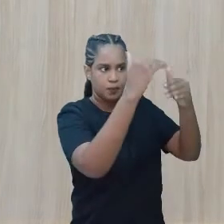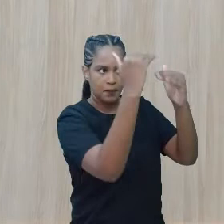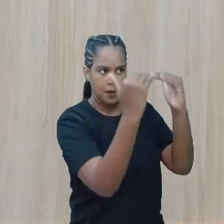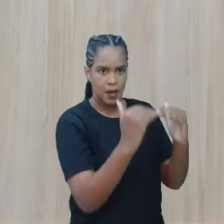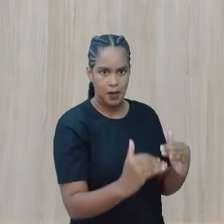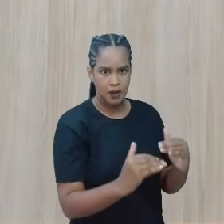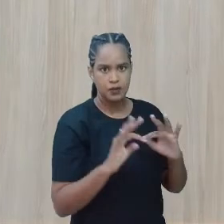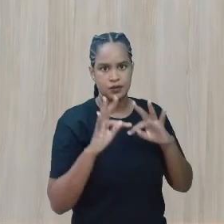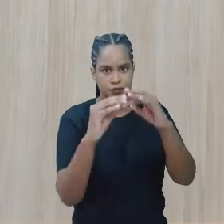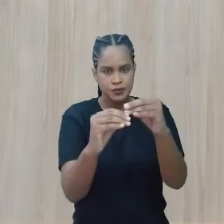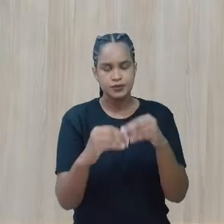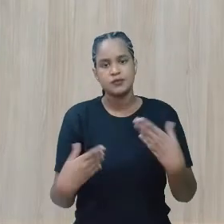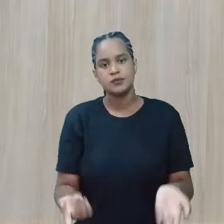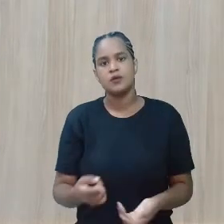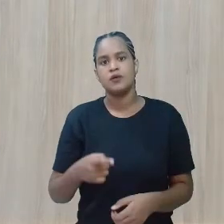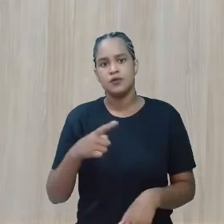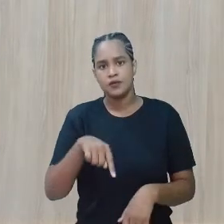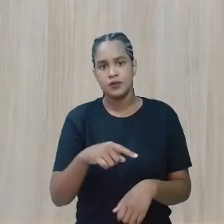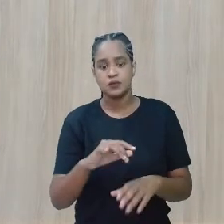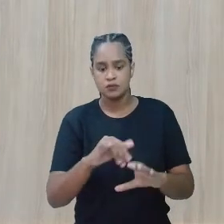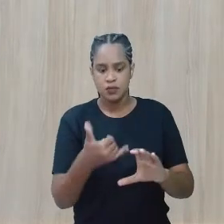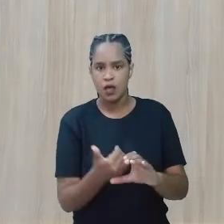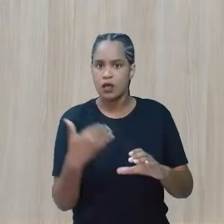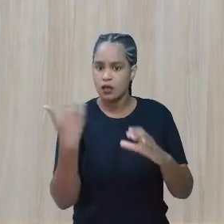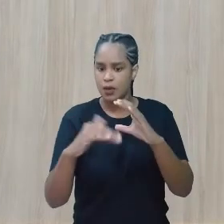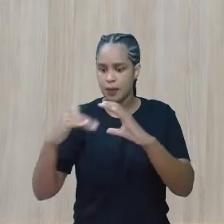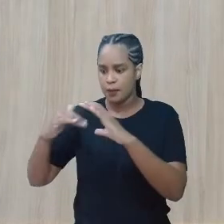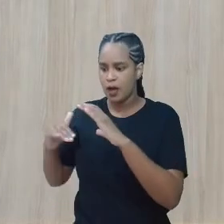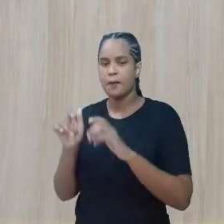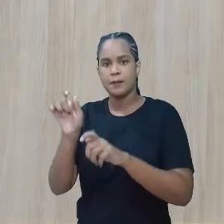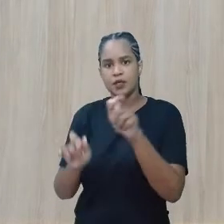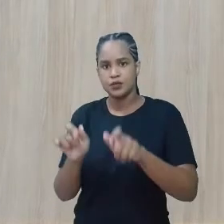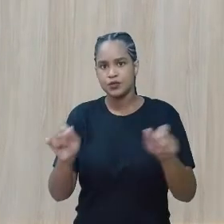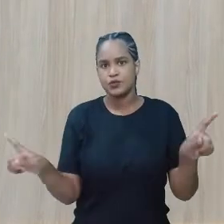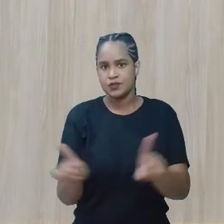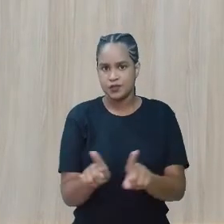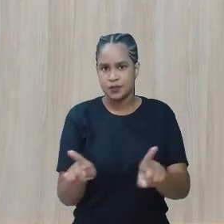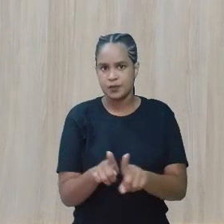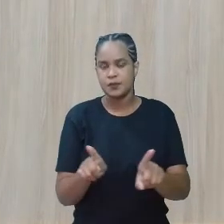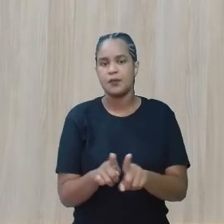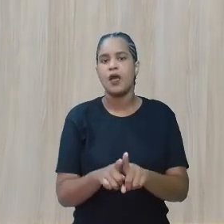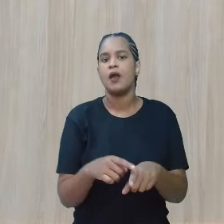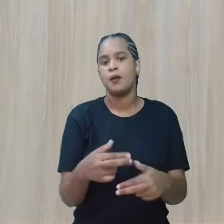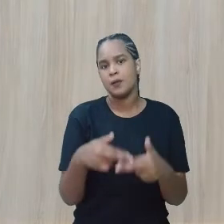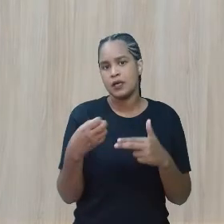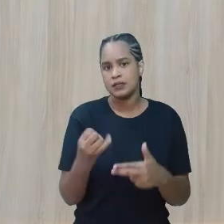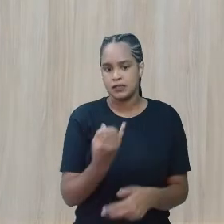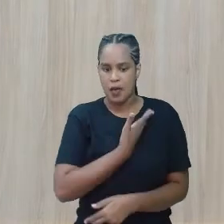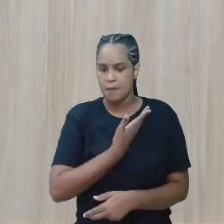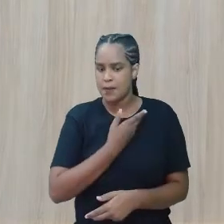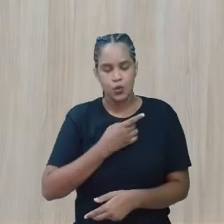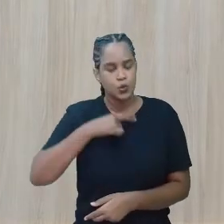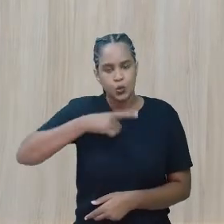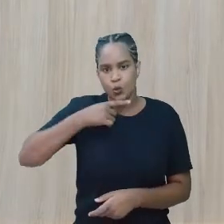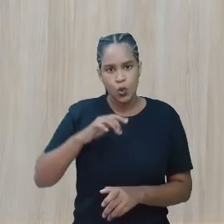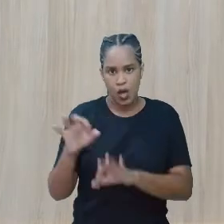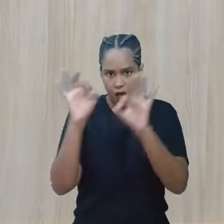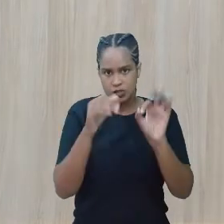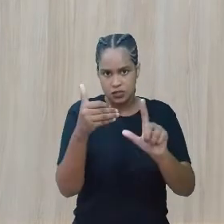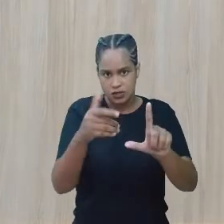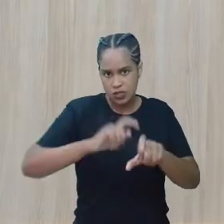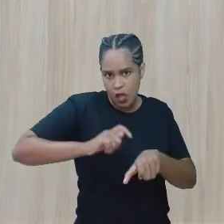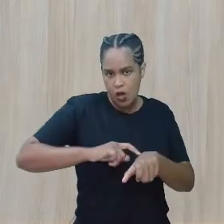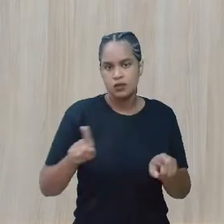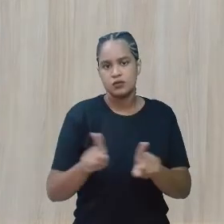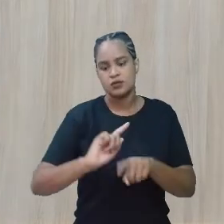bom? Então, manda o canal lá pro teu amigo, se ele não puder assistir ao vivo, mas ele assiste às aulas gravadas, tá joia?